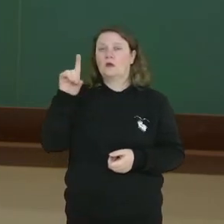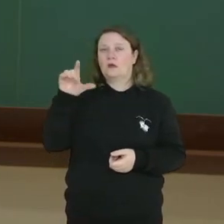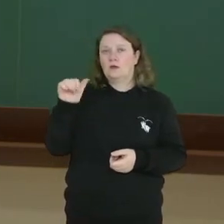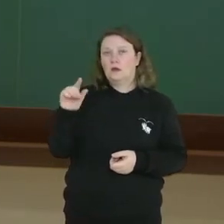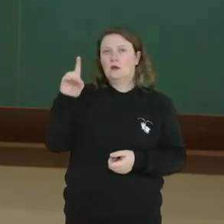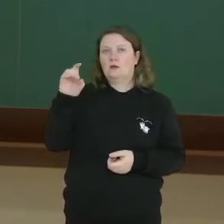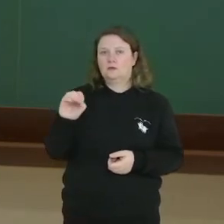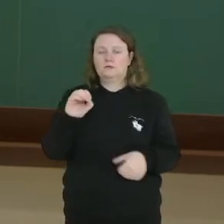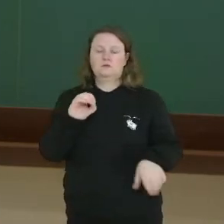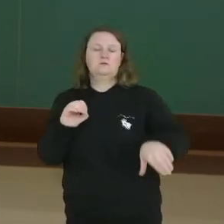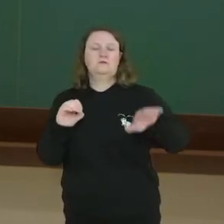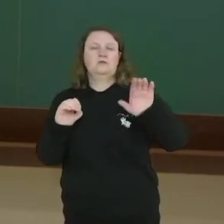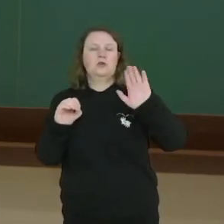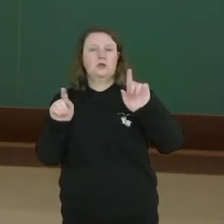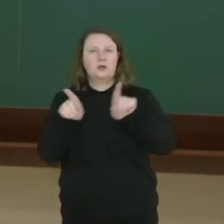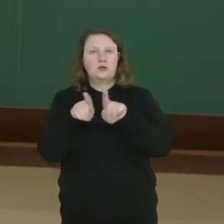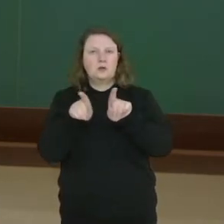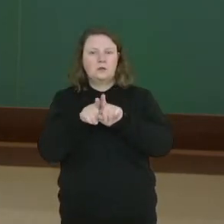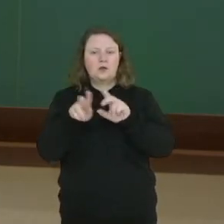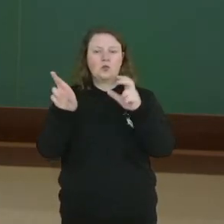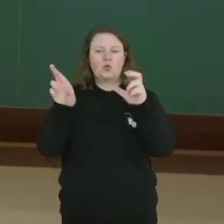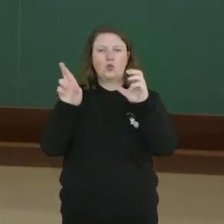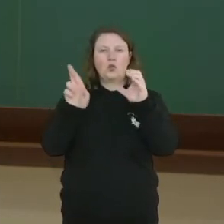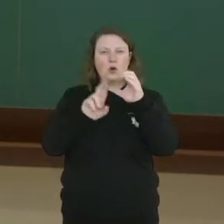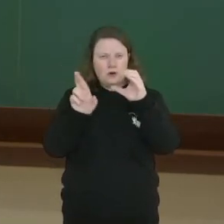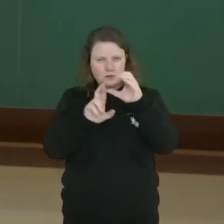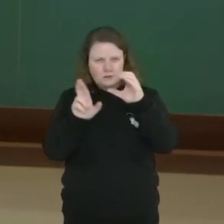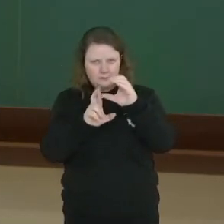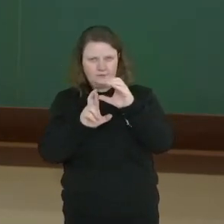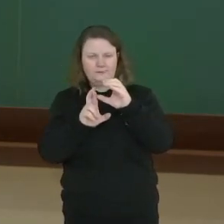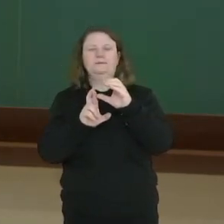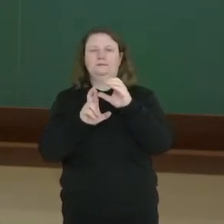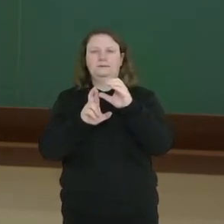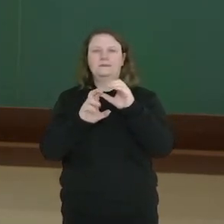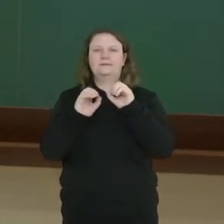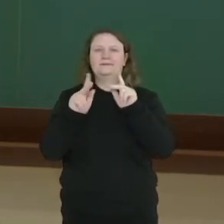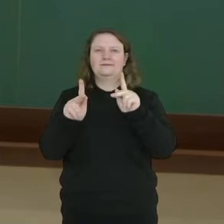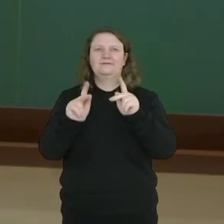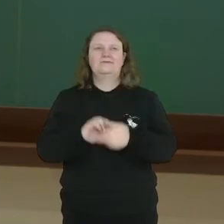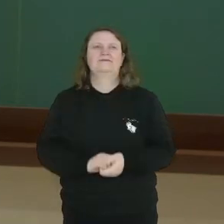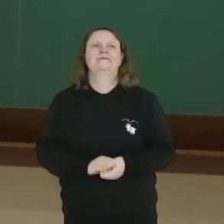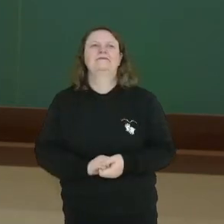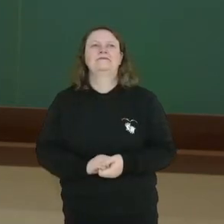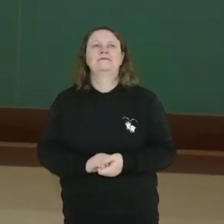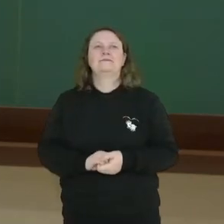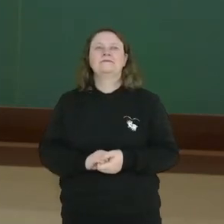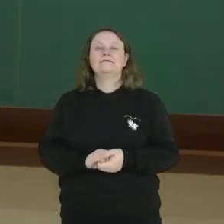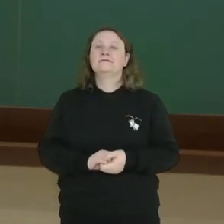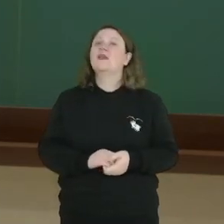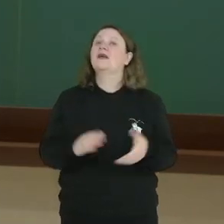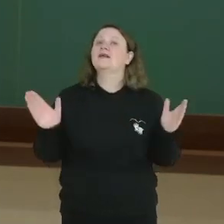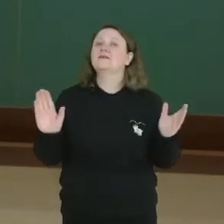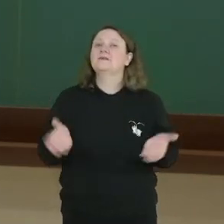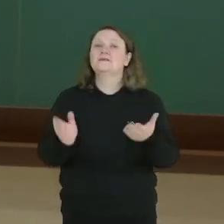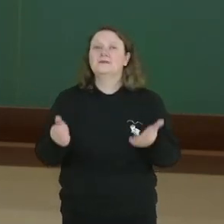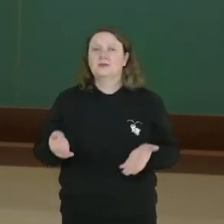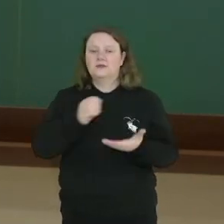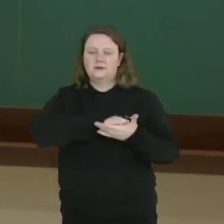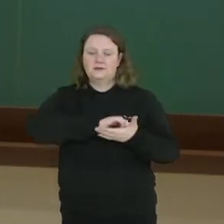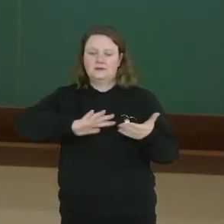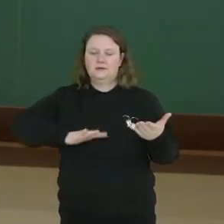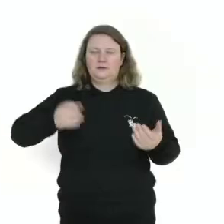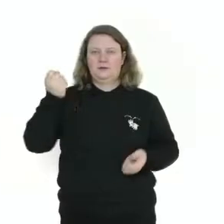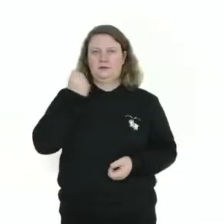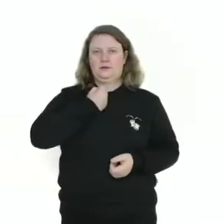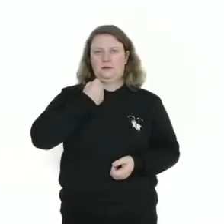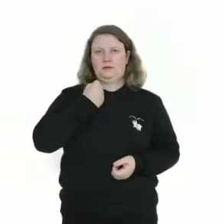da circunferência no qual ele está inscrito, tá bom? Através do Teorema de Pitágoras. Então eu tenho o exercício 1 aqui pra